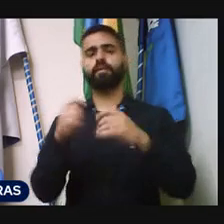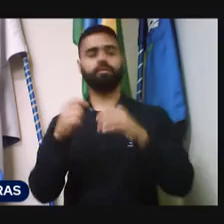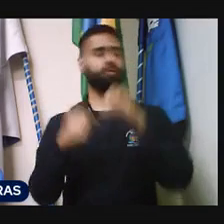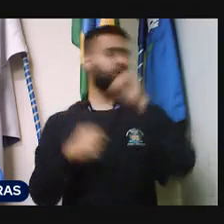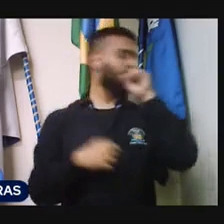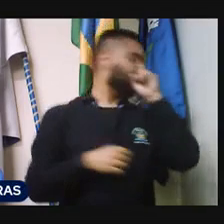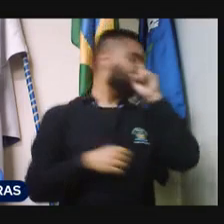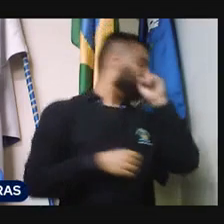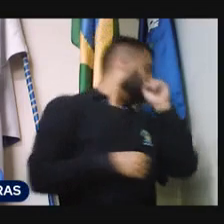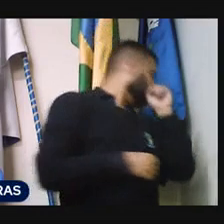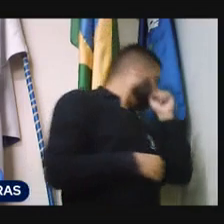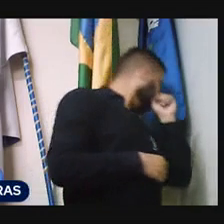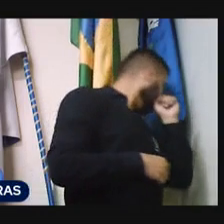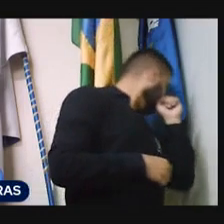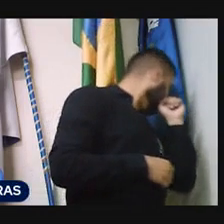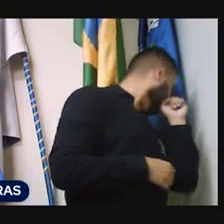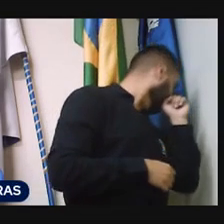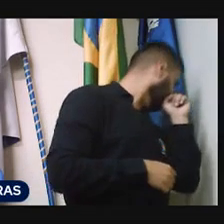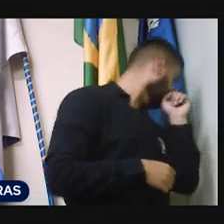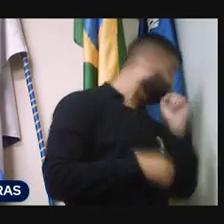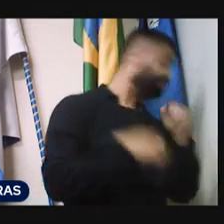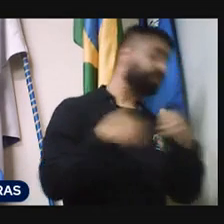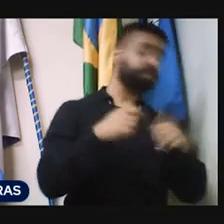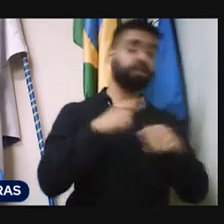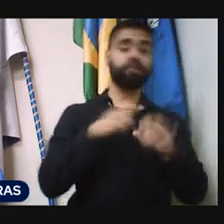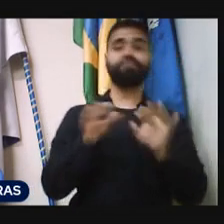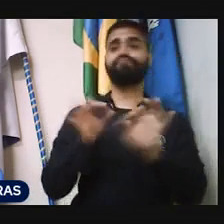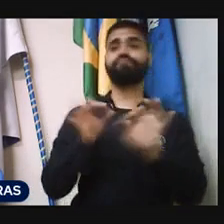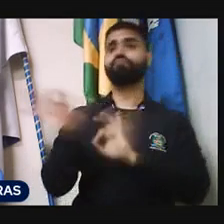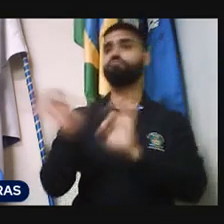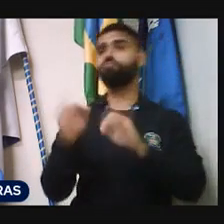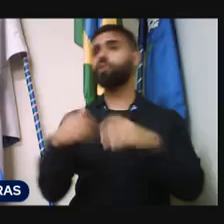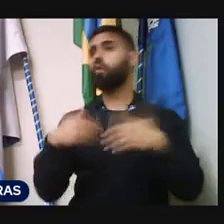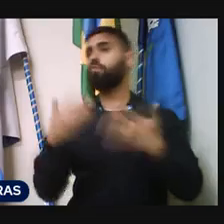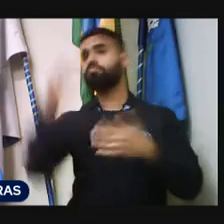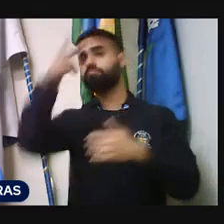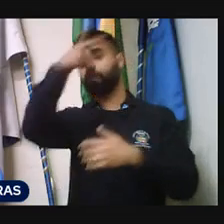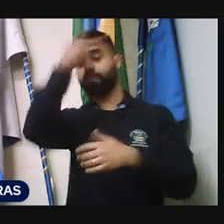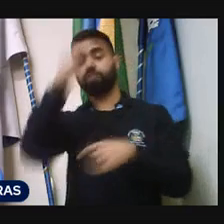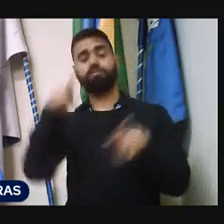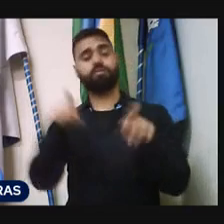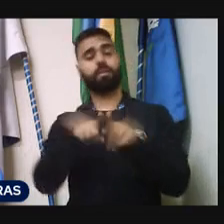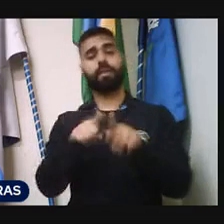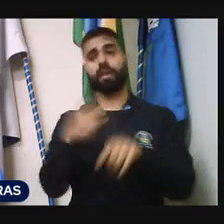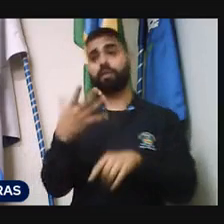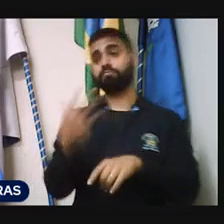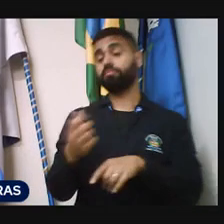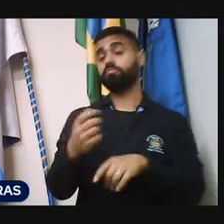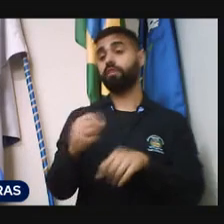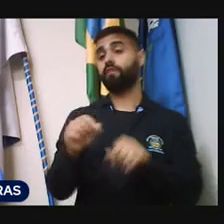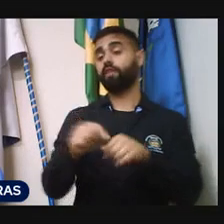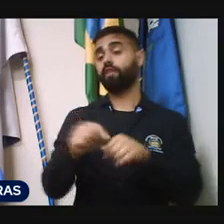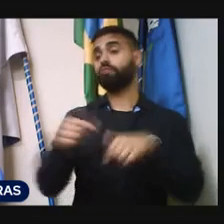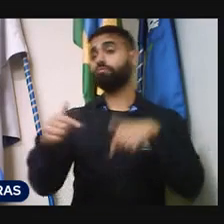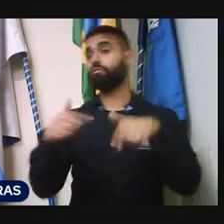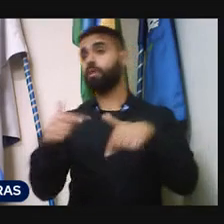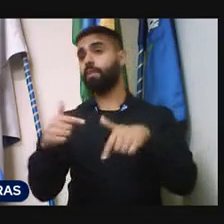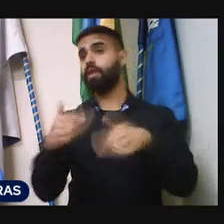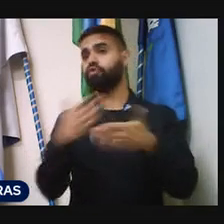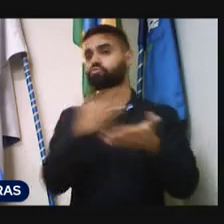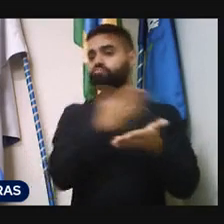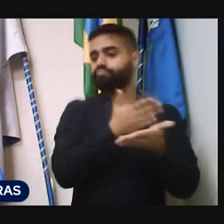precisamos de um projeto onde uma empresa alguém ou a própria prefeitura assumir o serviço de